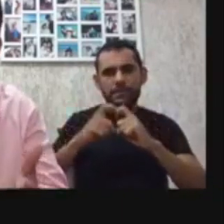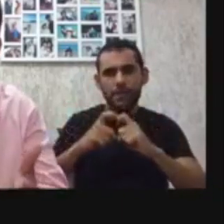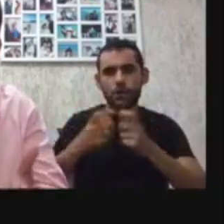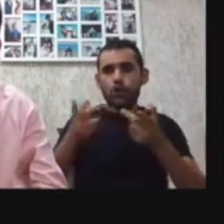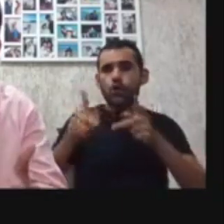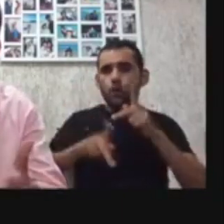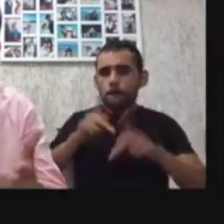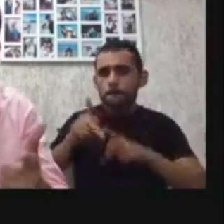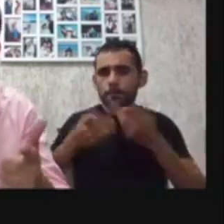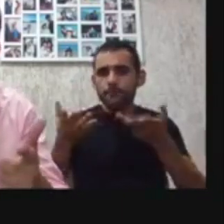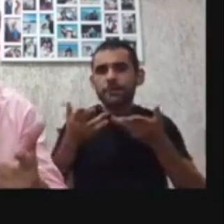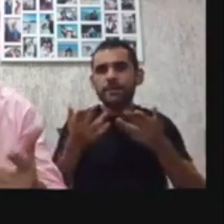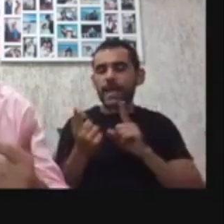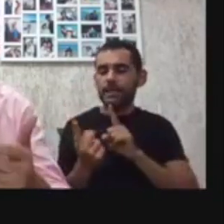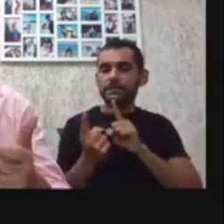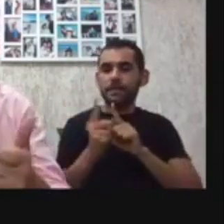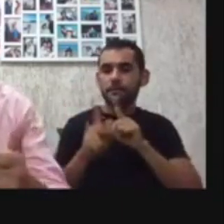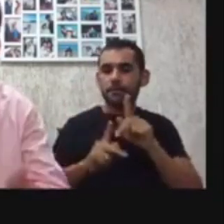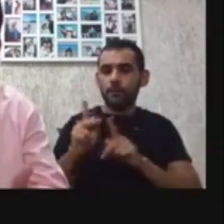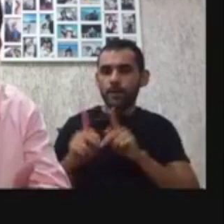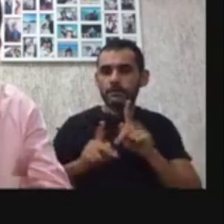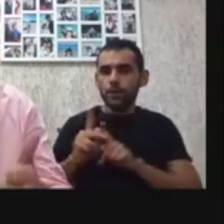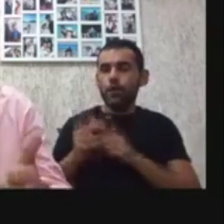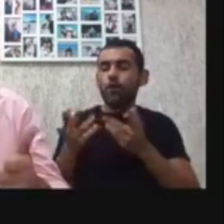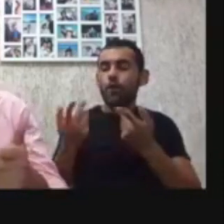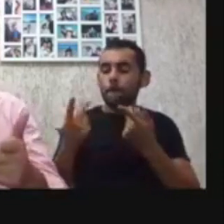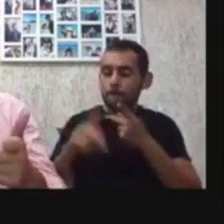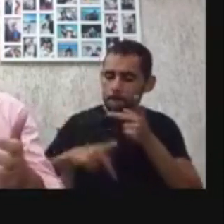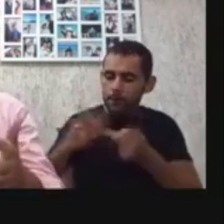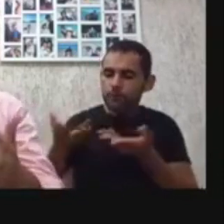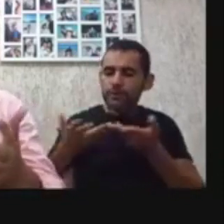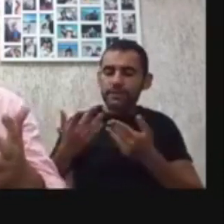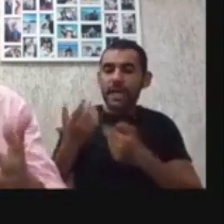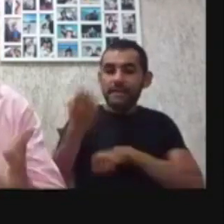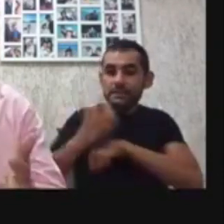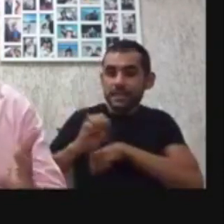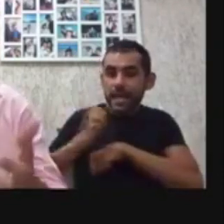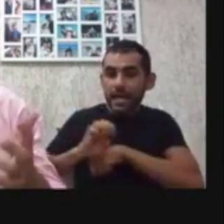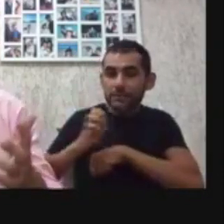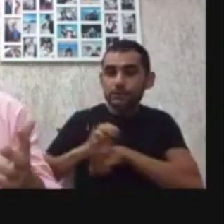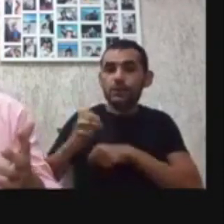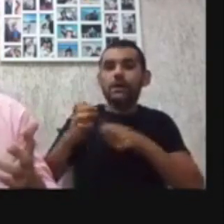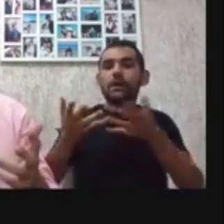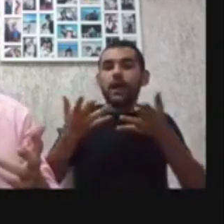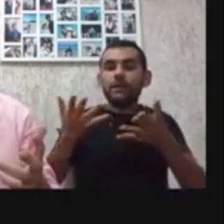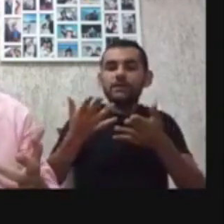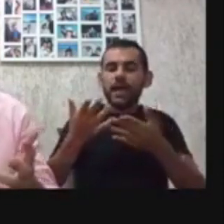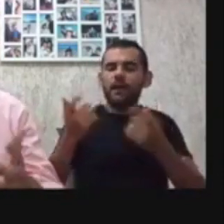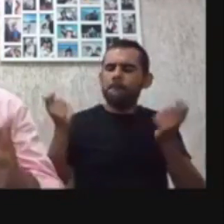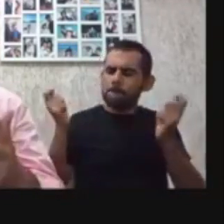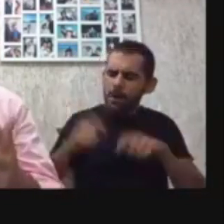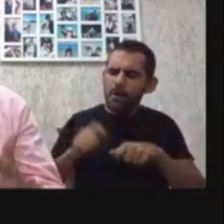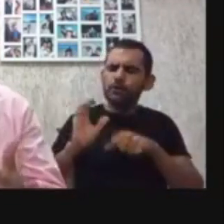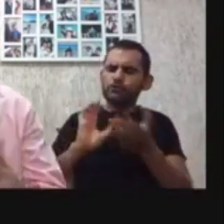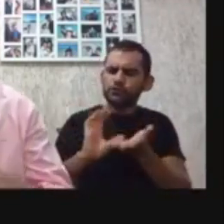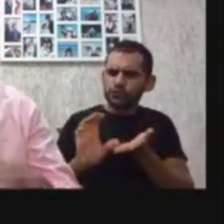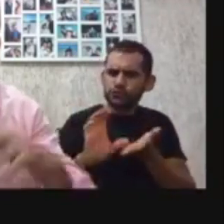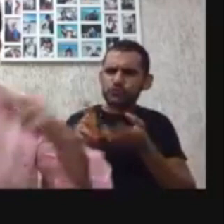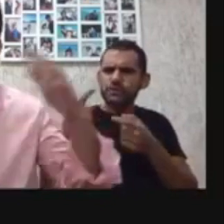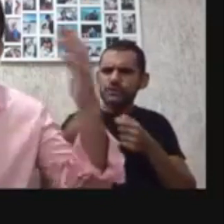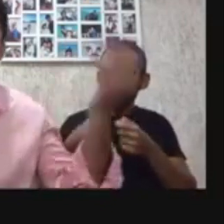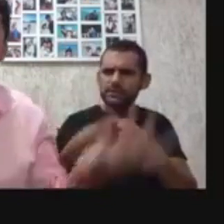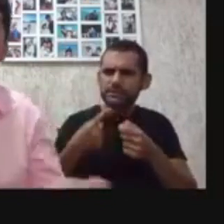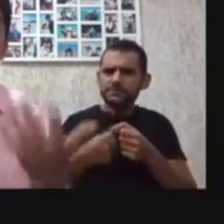quer atender a população, esse povo quer fazer estágio, esse povo tem condições de investir na nossa cidade. Nós